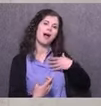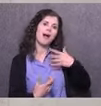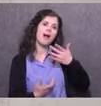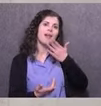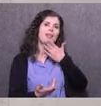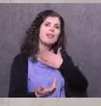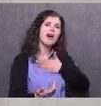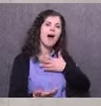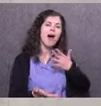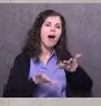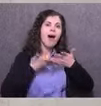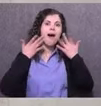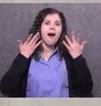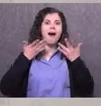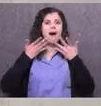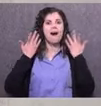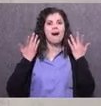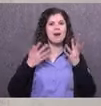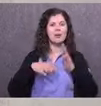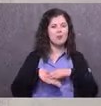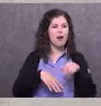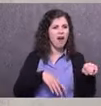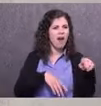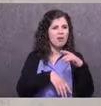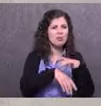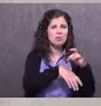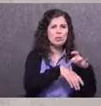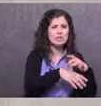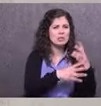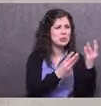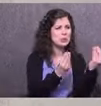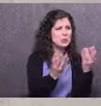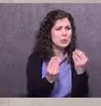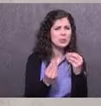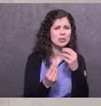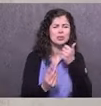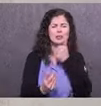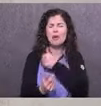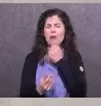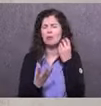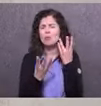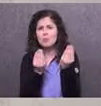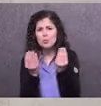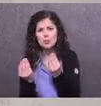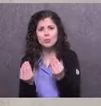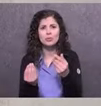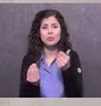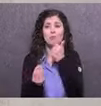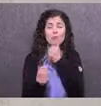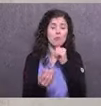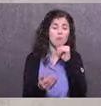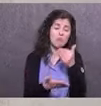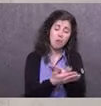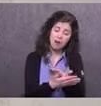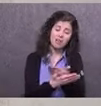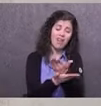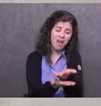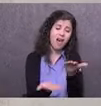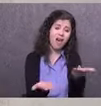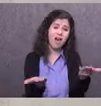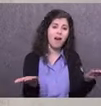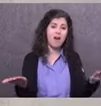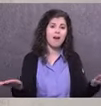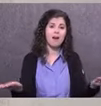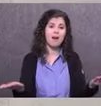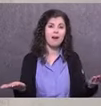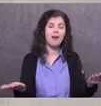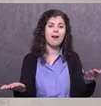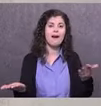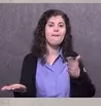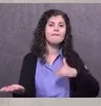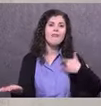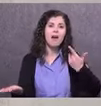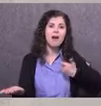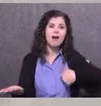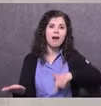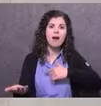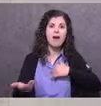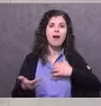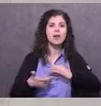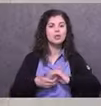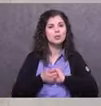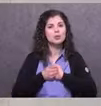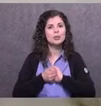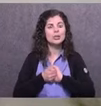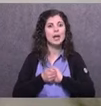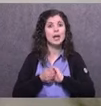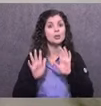de tanta enfermidade, dor e morte, e nos torna solidários e